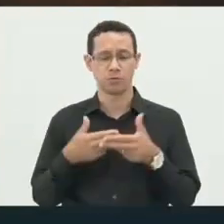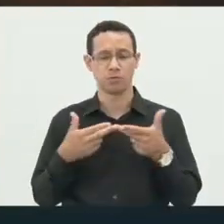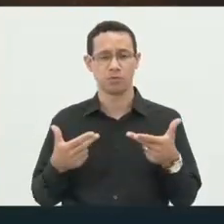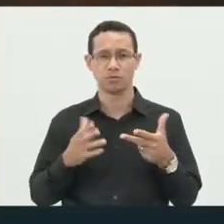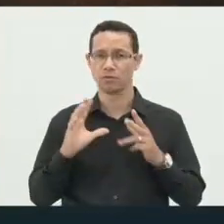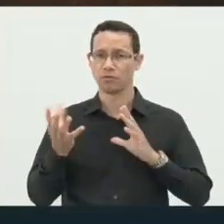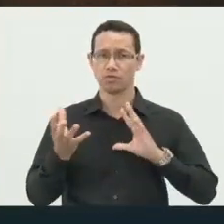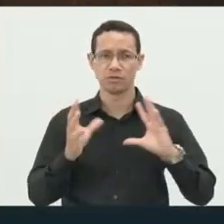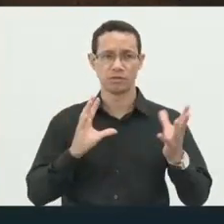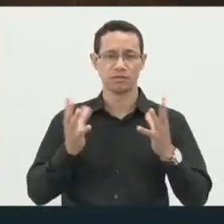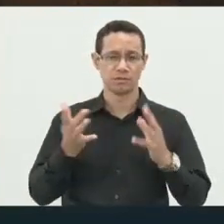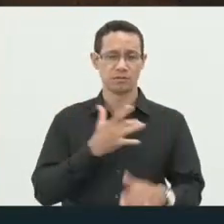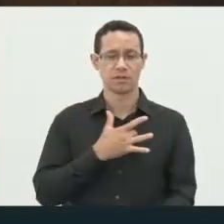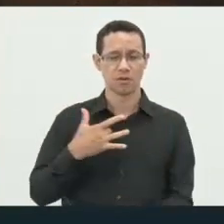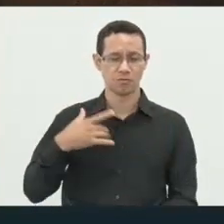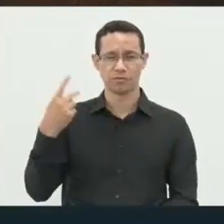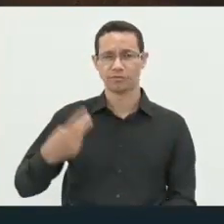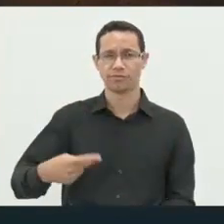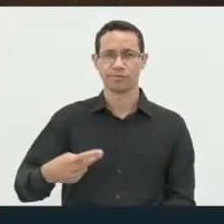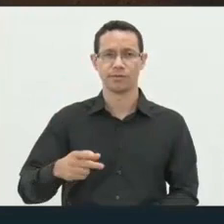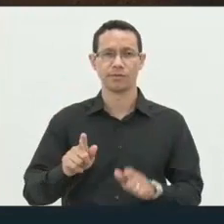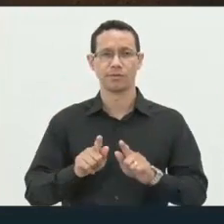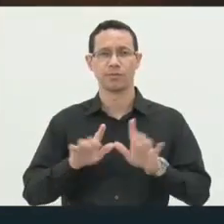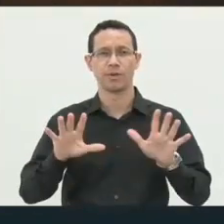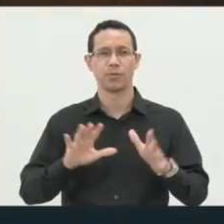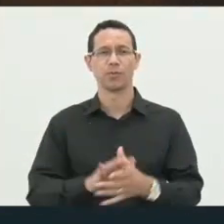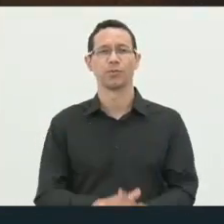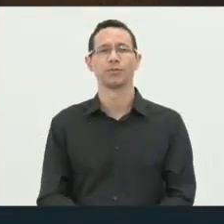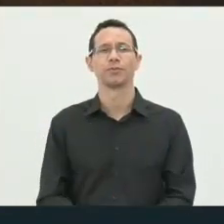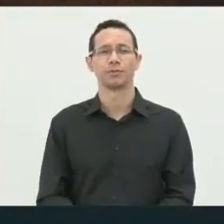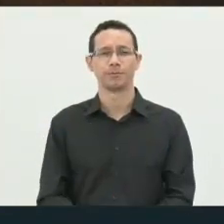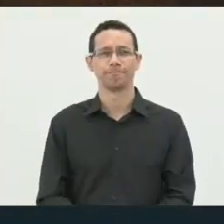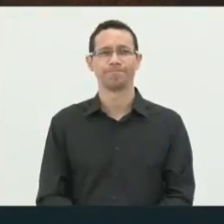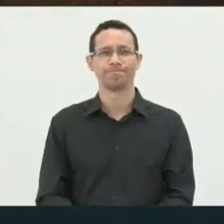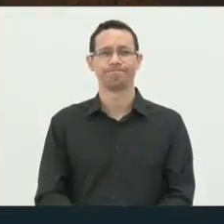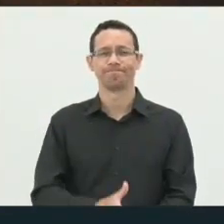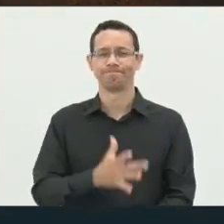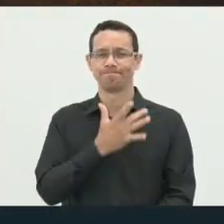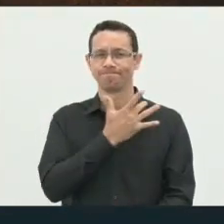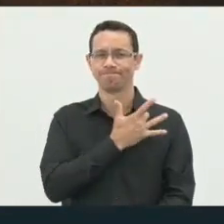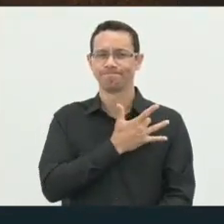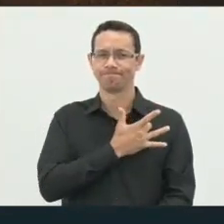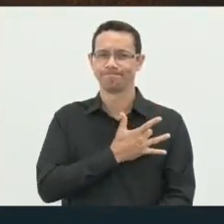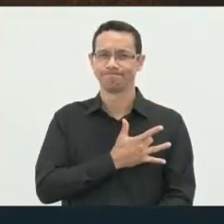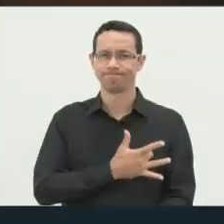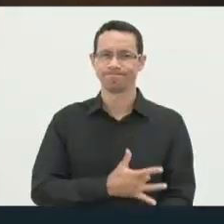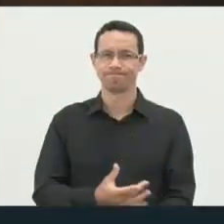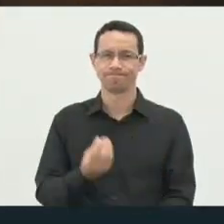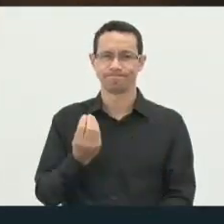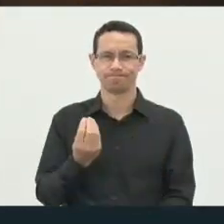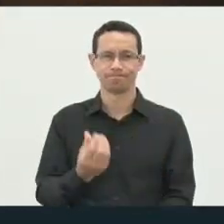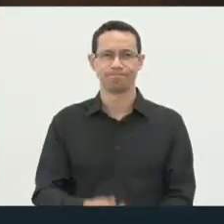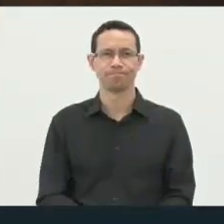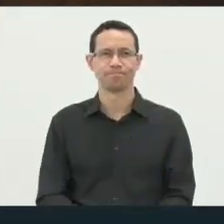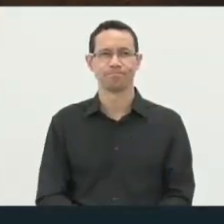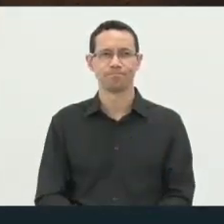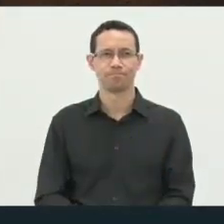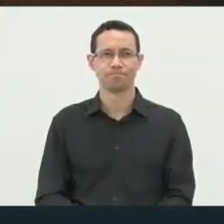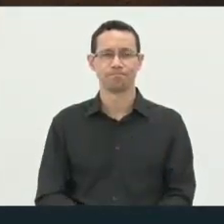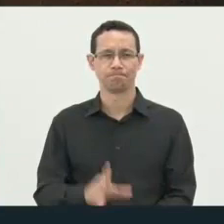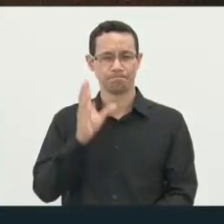na saúde pública de Guarulhos que é lamentável é lamentável e é isso presente